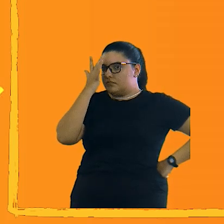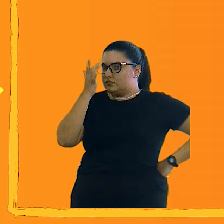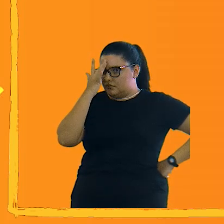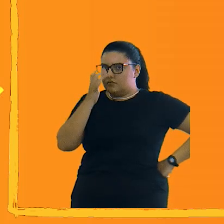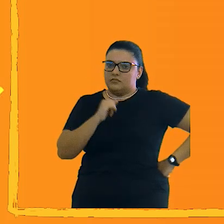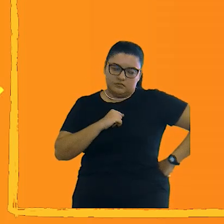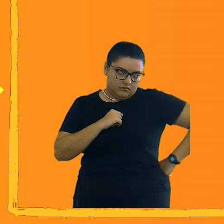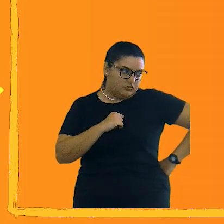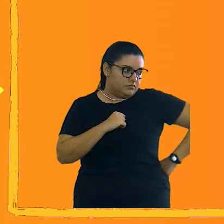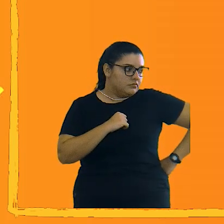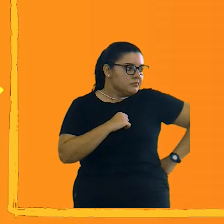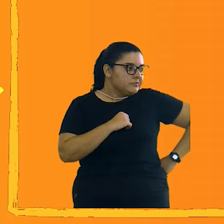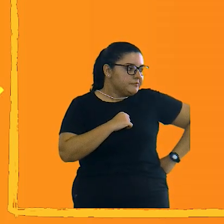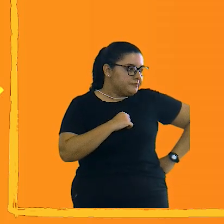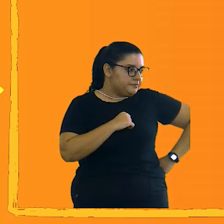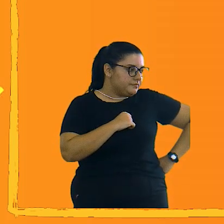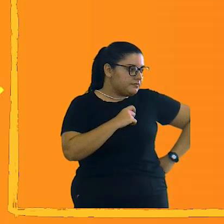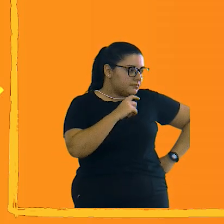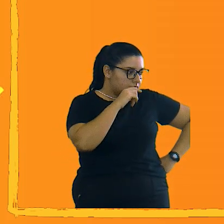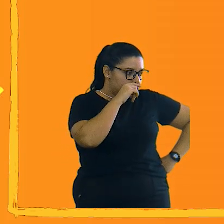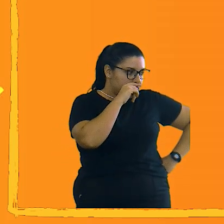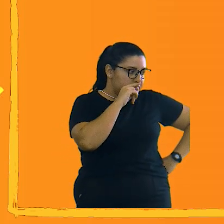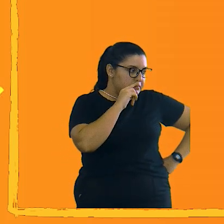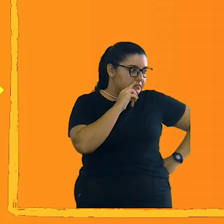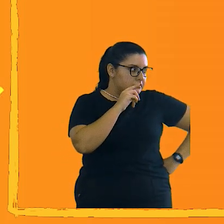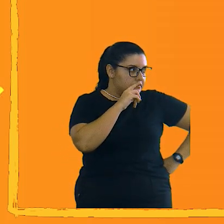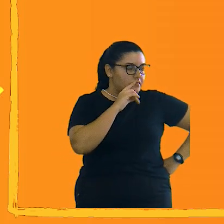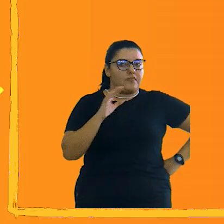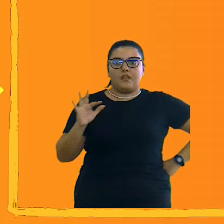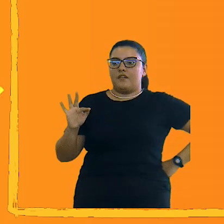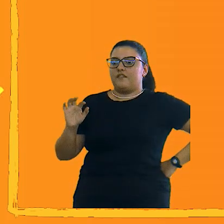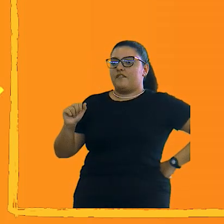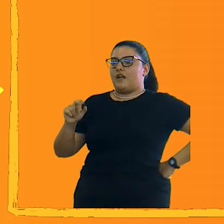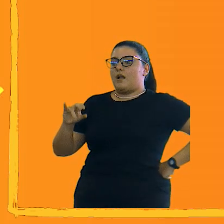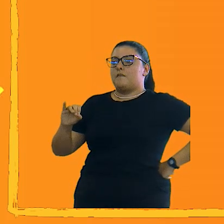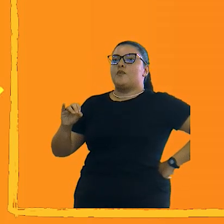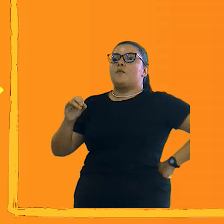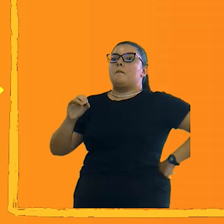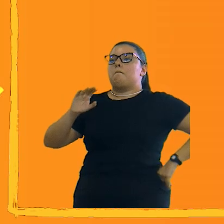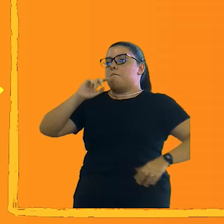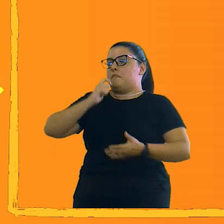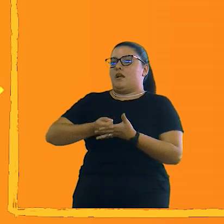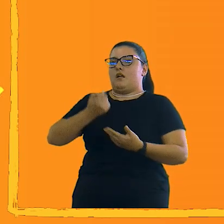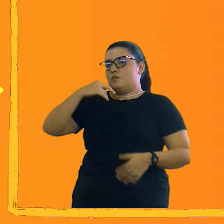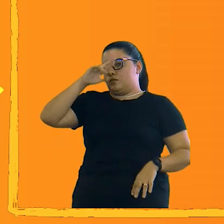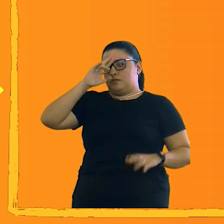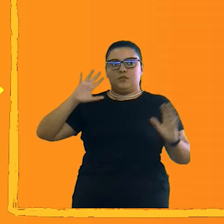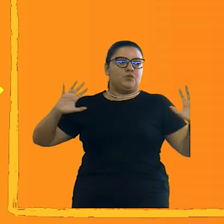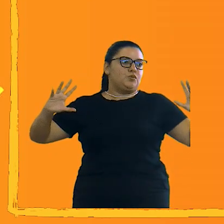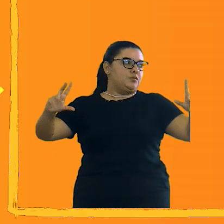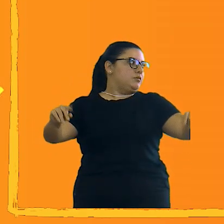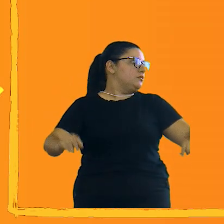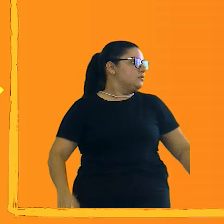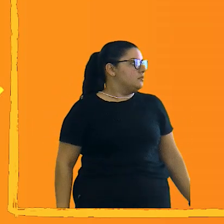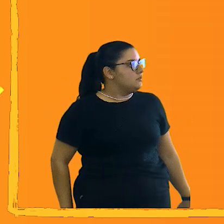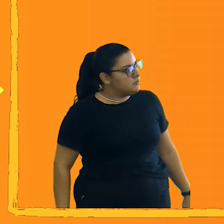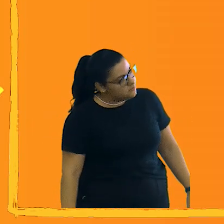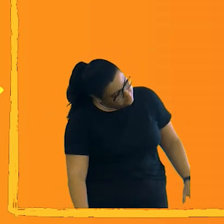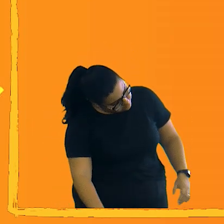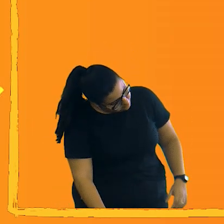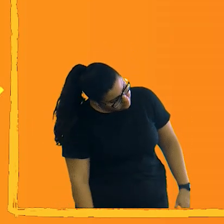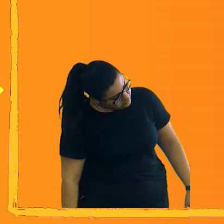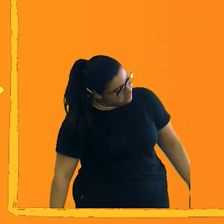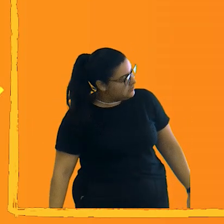correto mais fácil do que isso é só o Fábio Frota pagar almoço para todo mundo